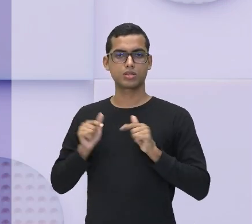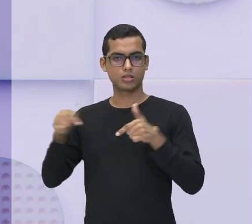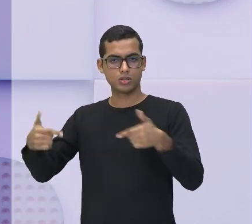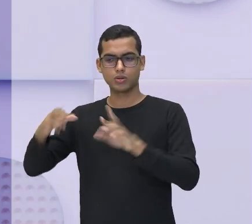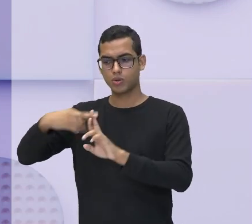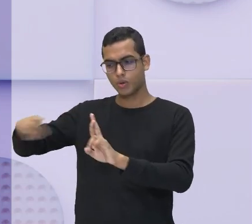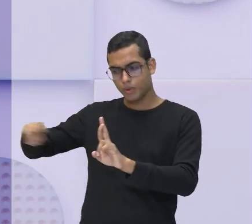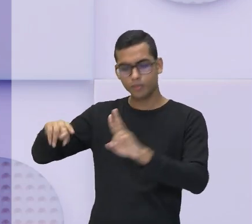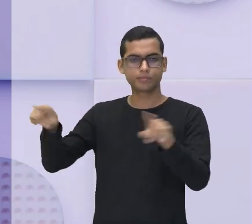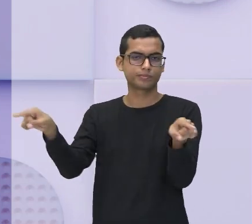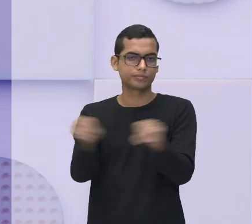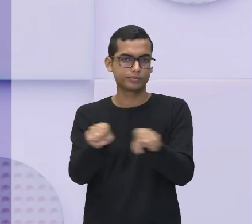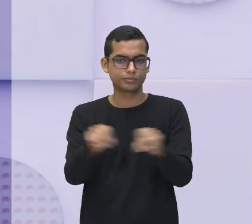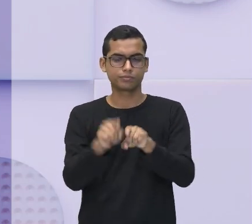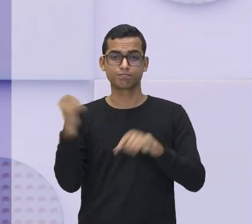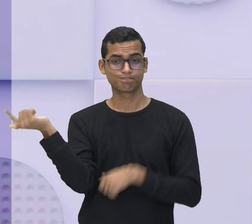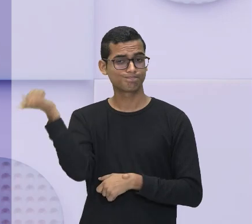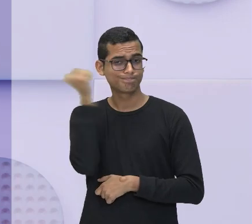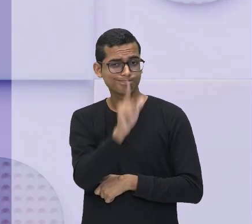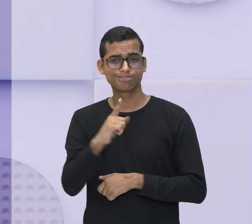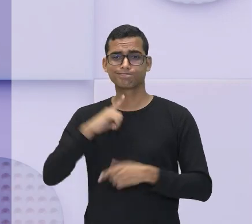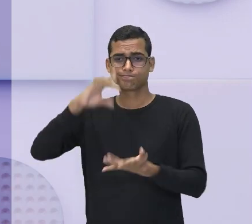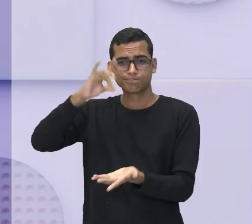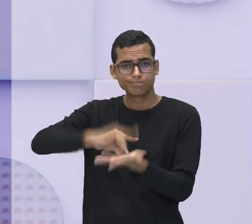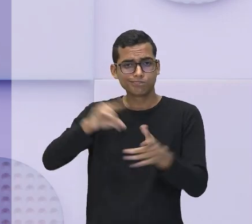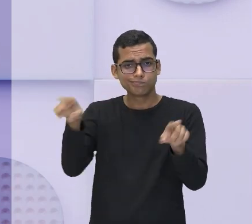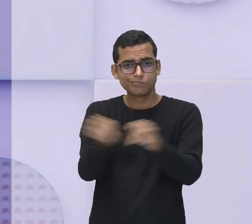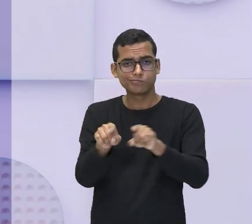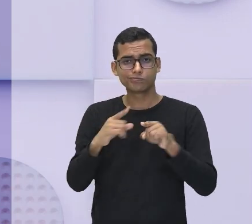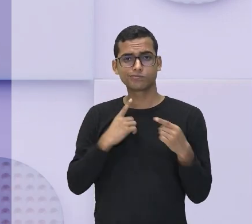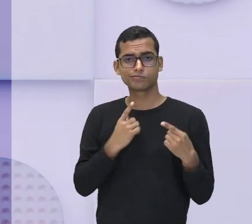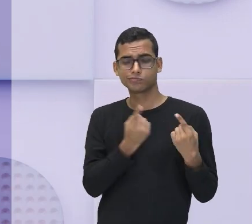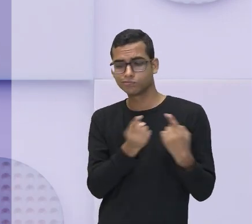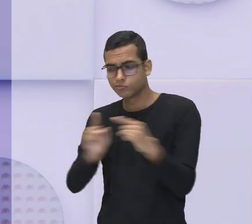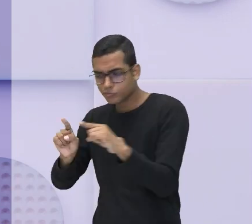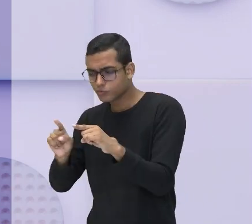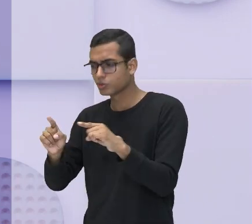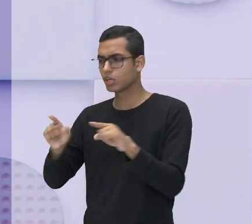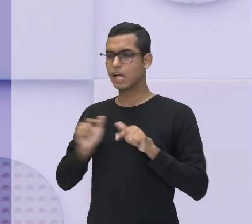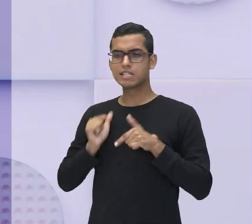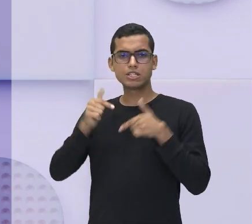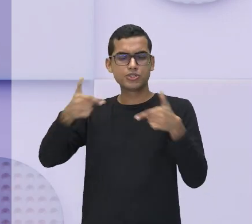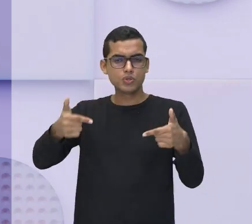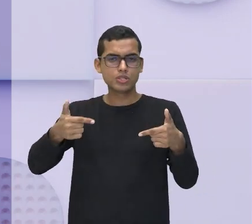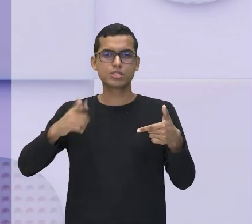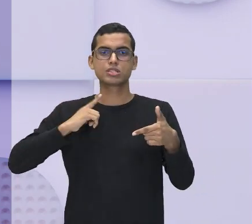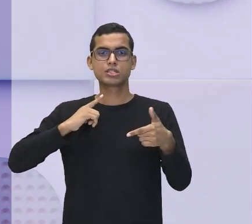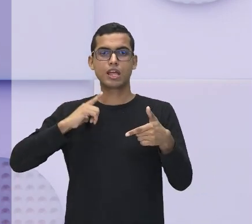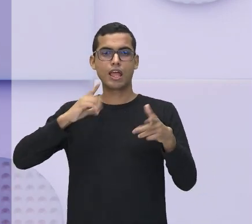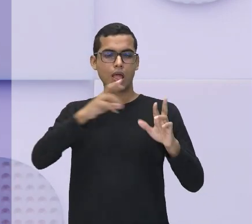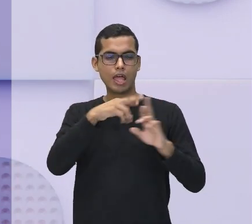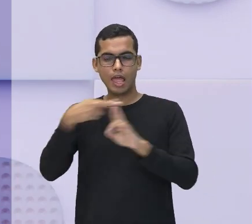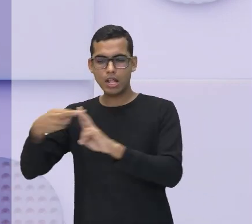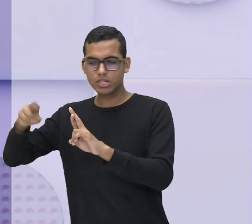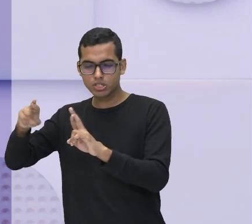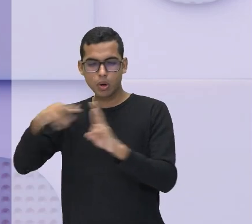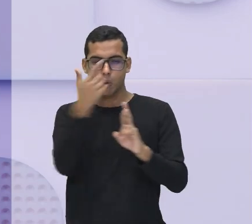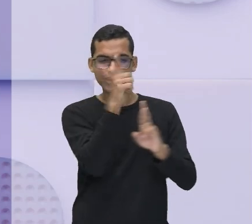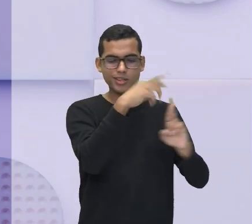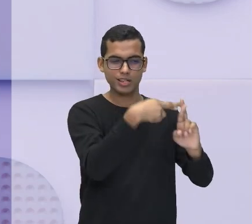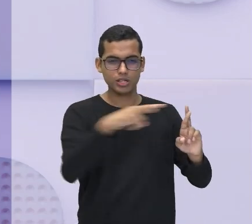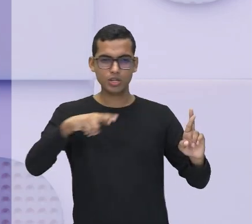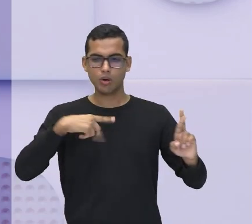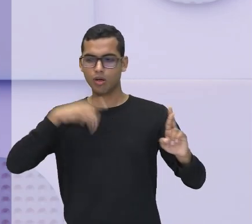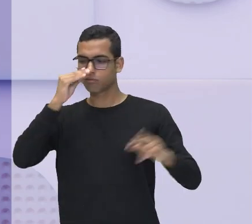com isso se consegue combater os atos de intolerância religiosa, aqueles atos, aquelas